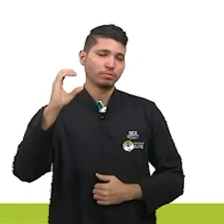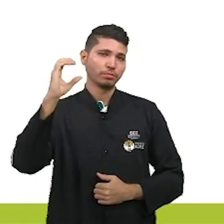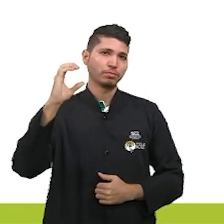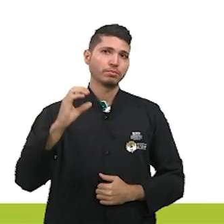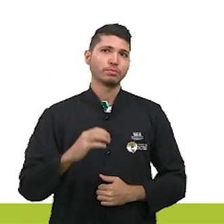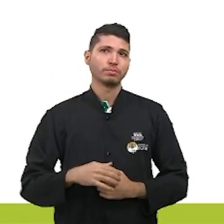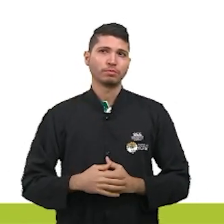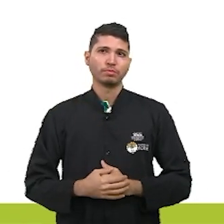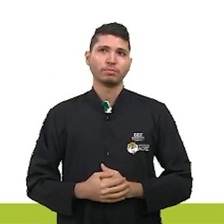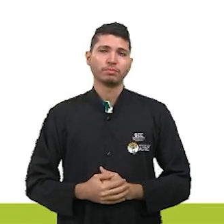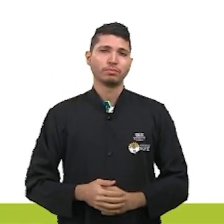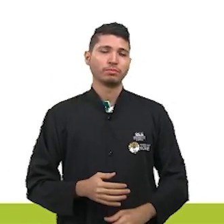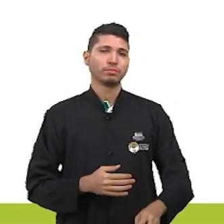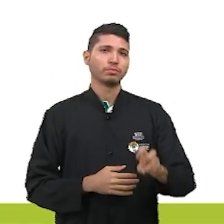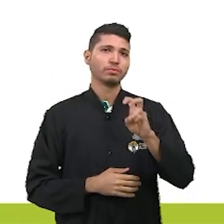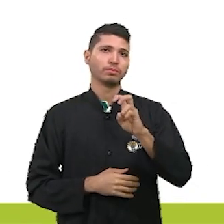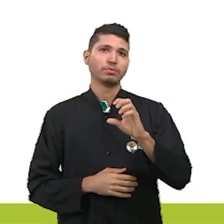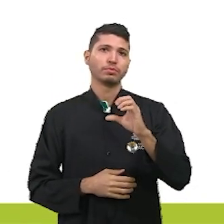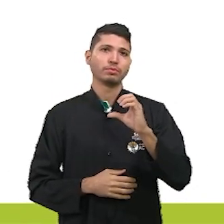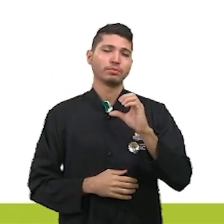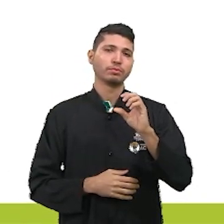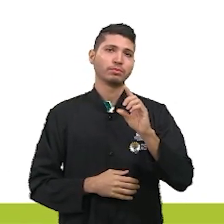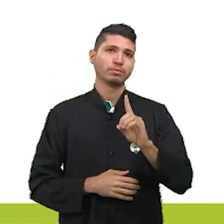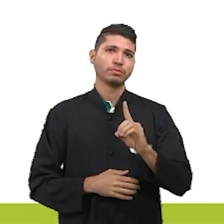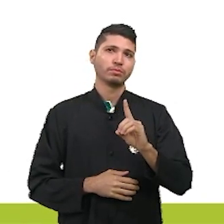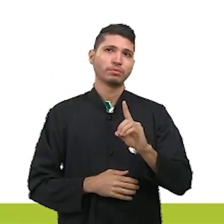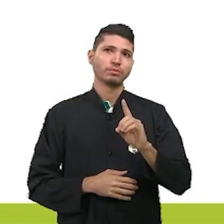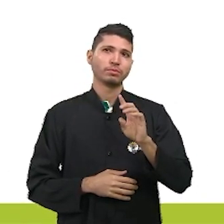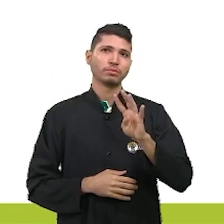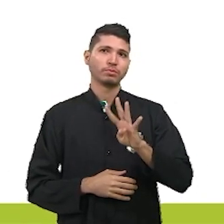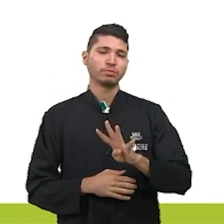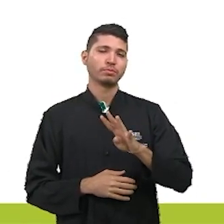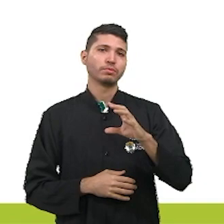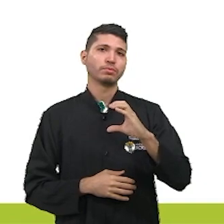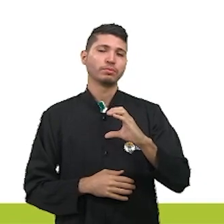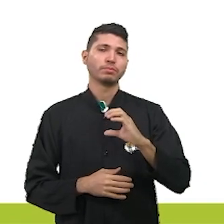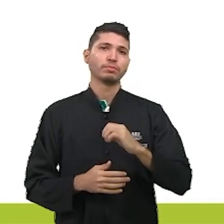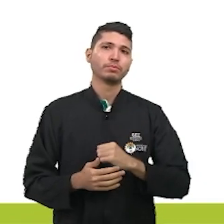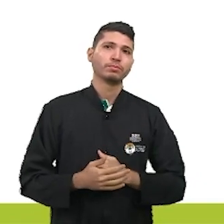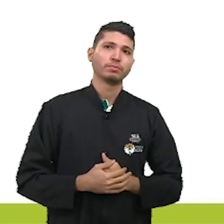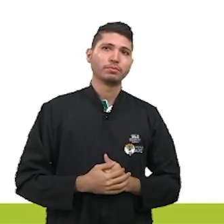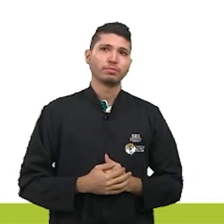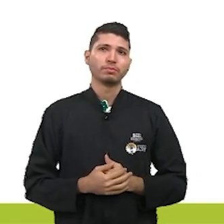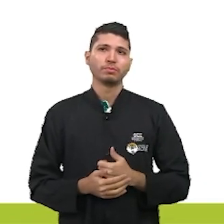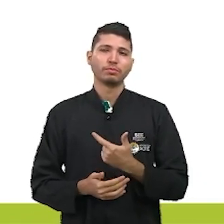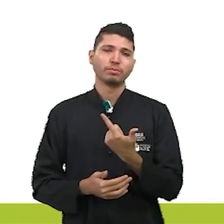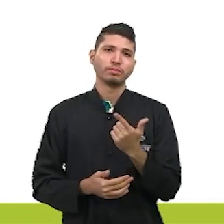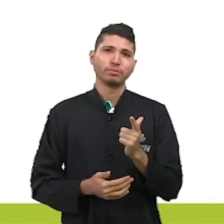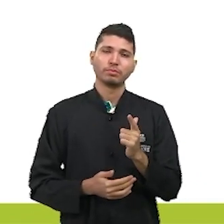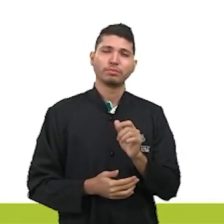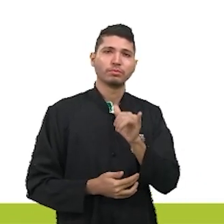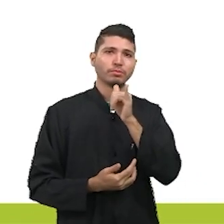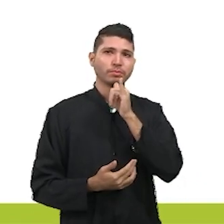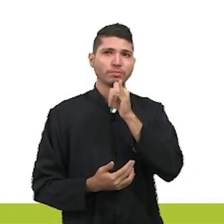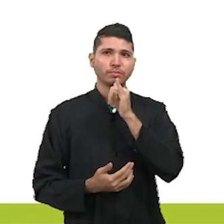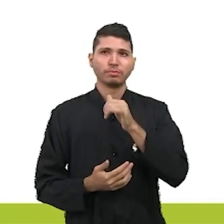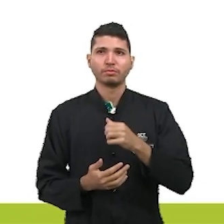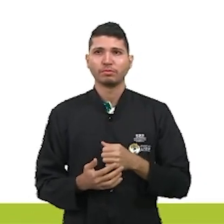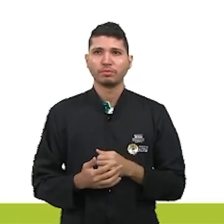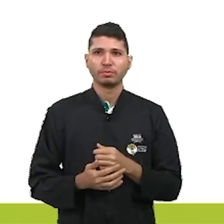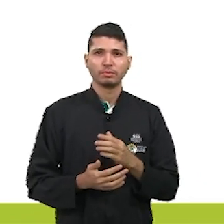Ds e 4 Cs. É uma possibilidade. Outra seria você pegar esse caminho aqui, por exemplo.